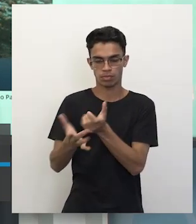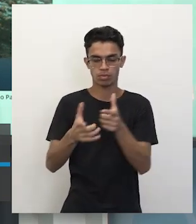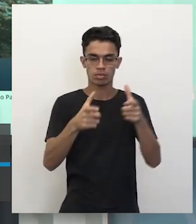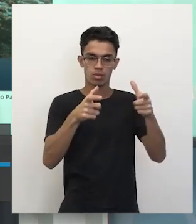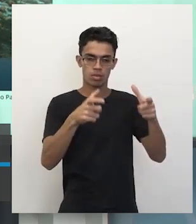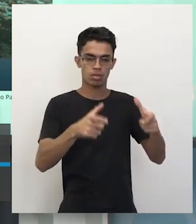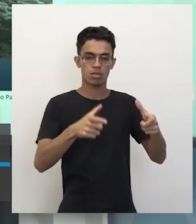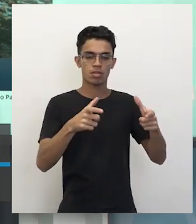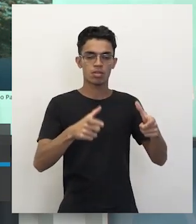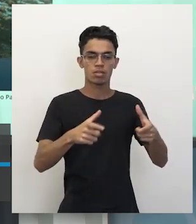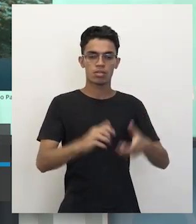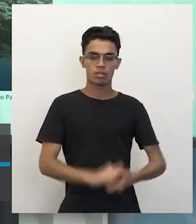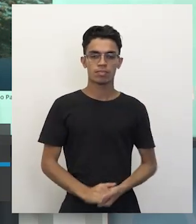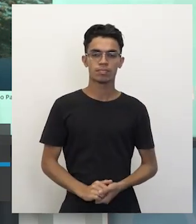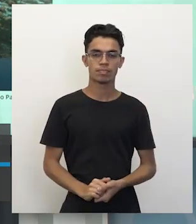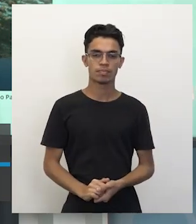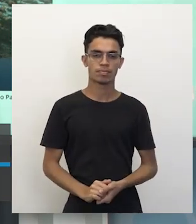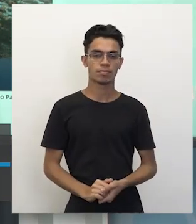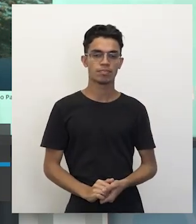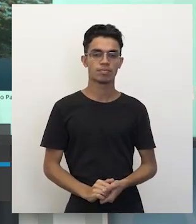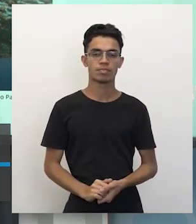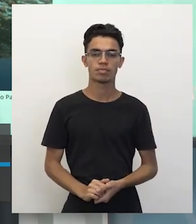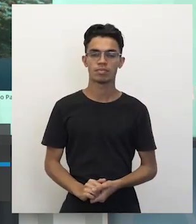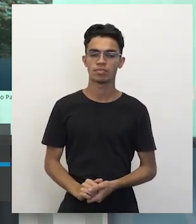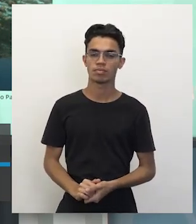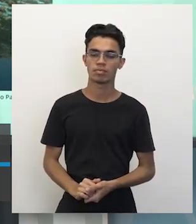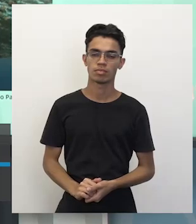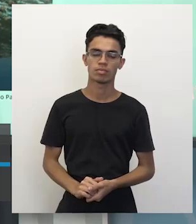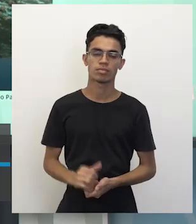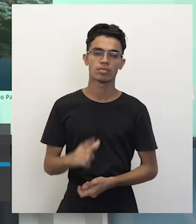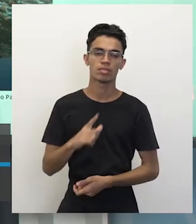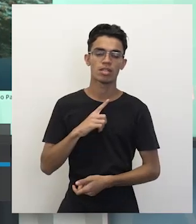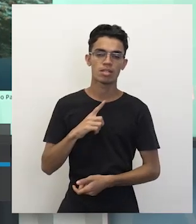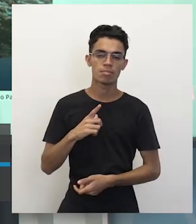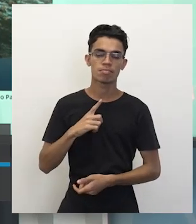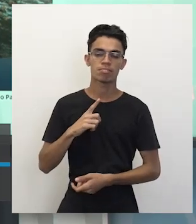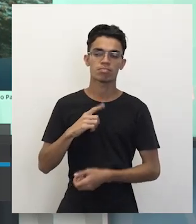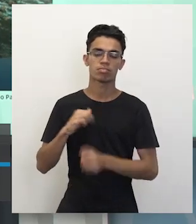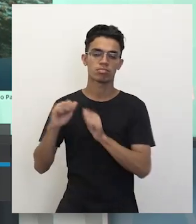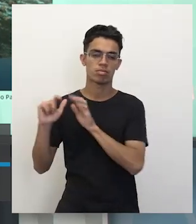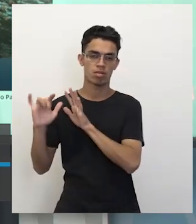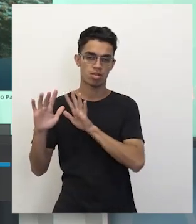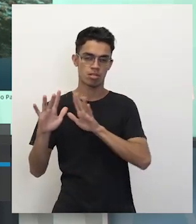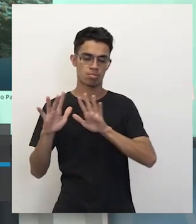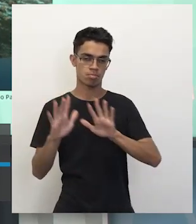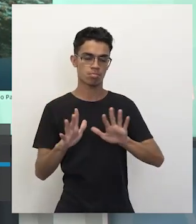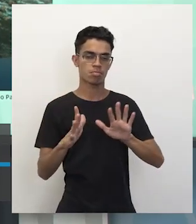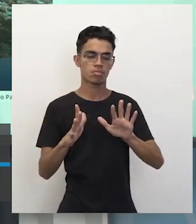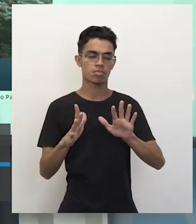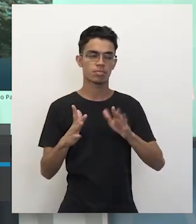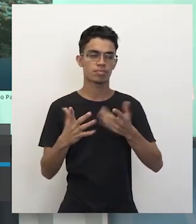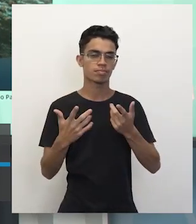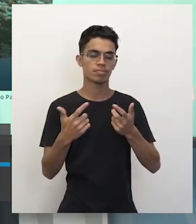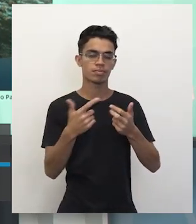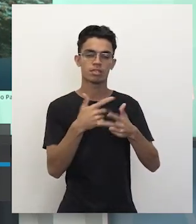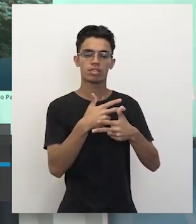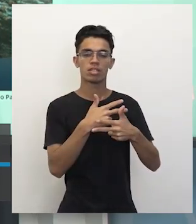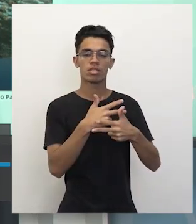e ele, apesar de sofrer ali a pressão, né, de alguma pressão ali